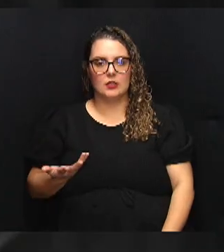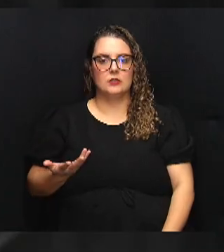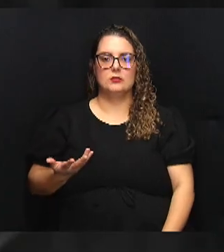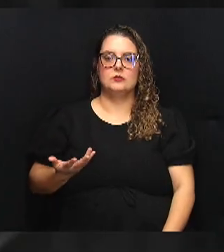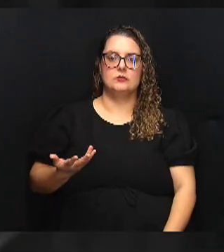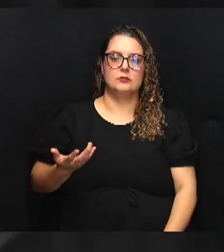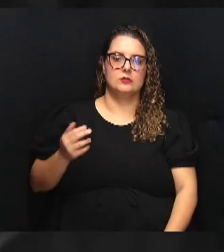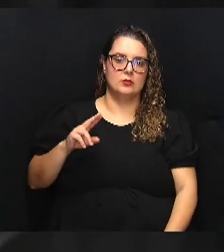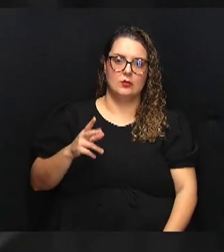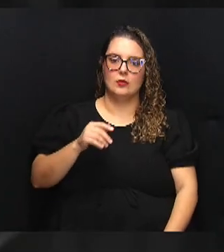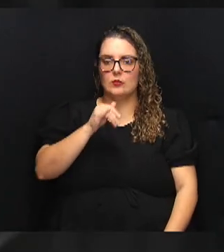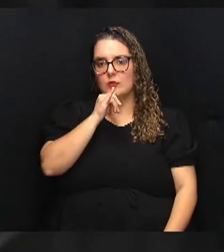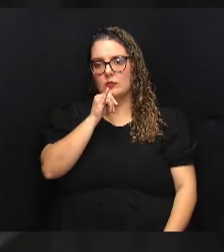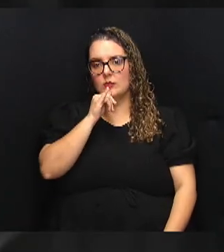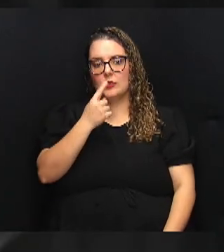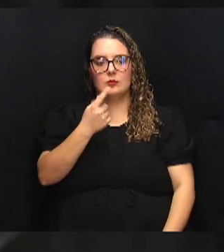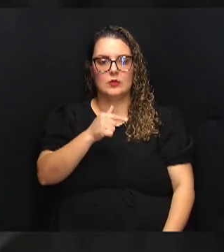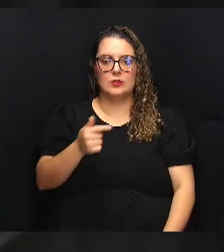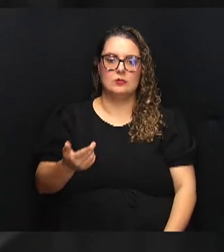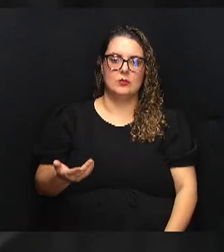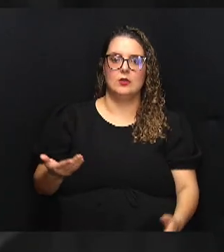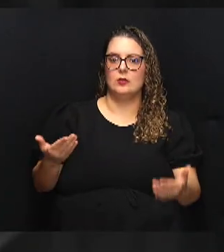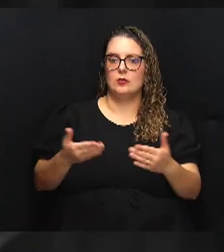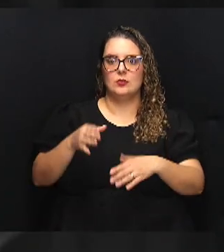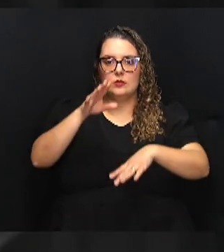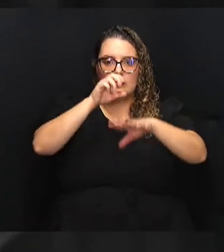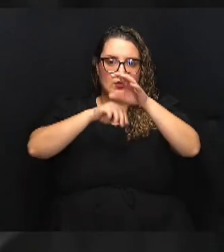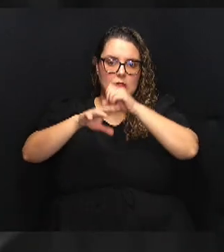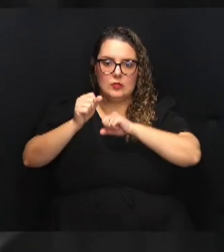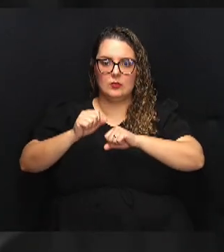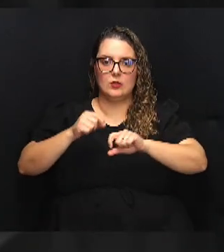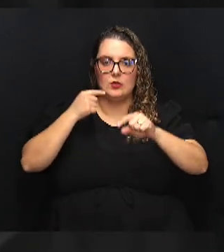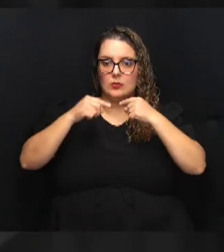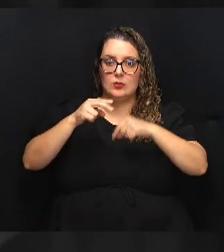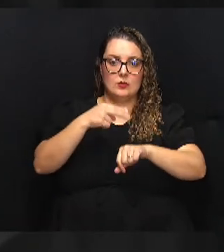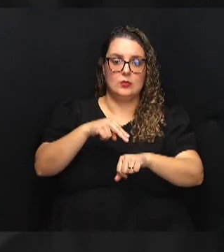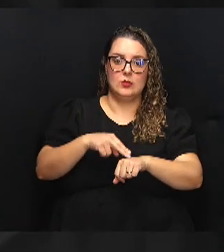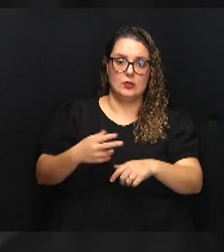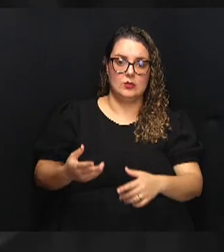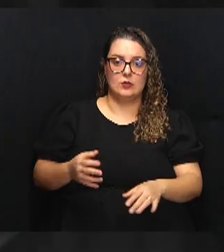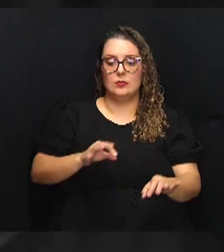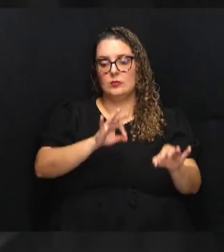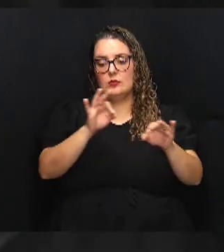faça, por exemplo, uma semana vamos hoje aprender o hino nacional, vamos